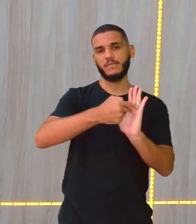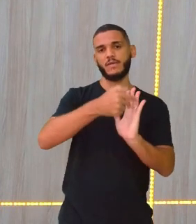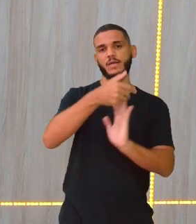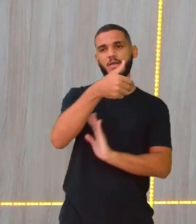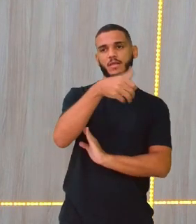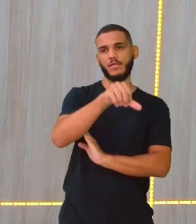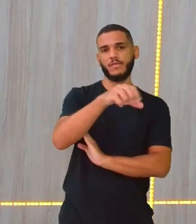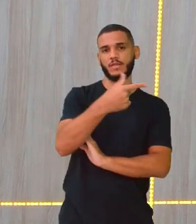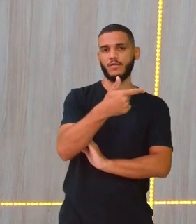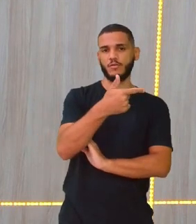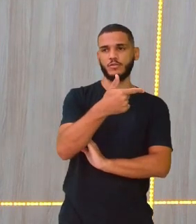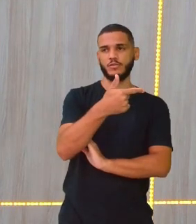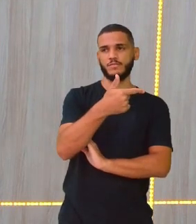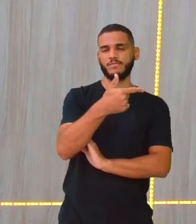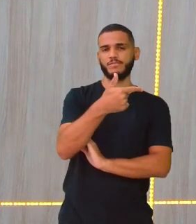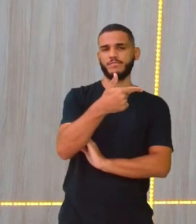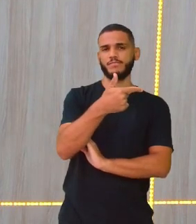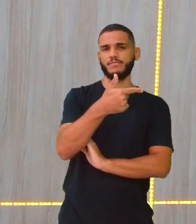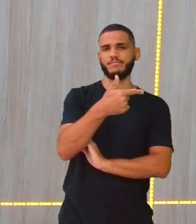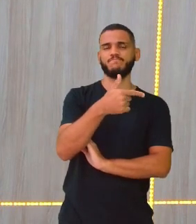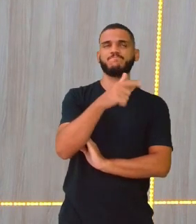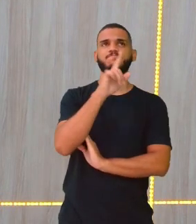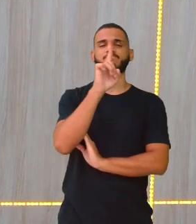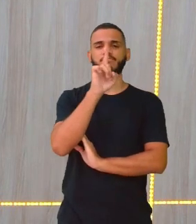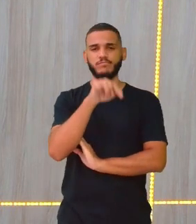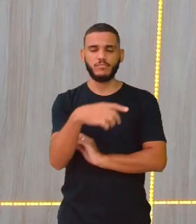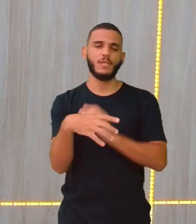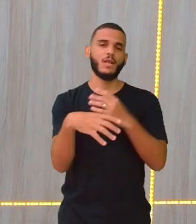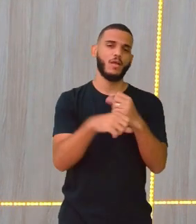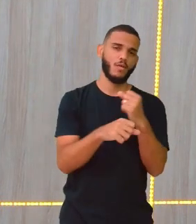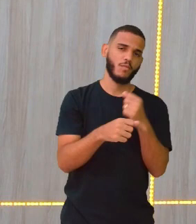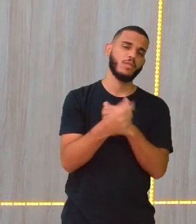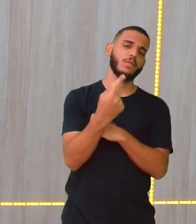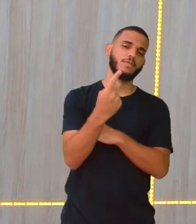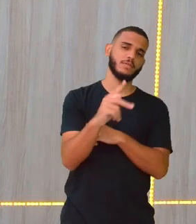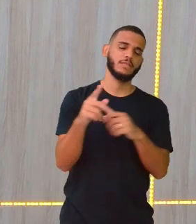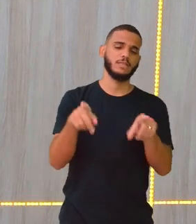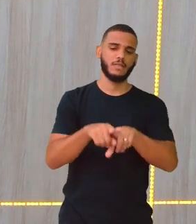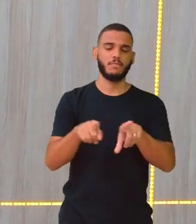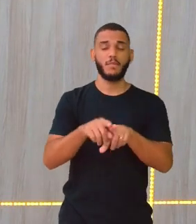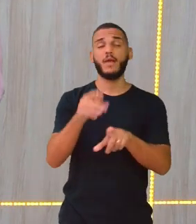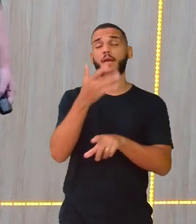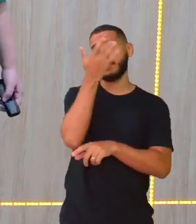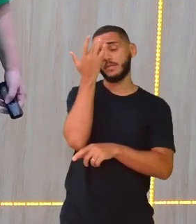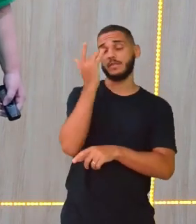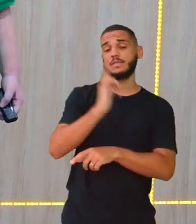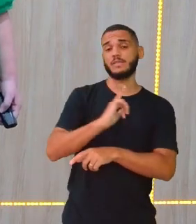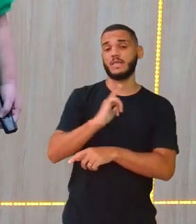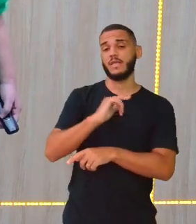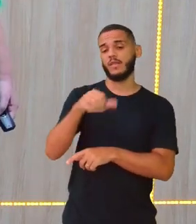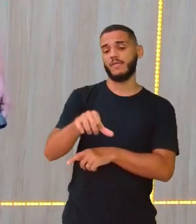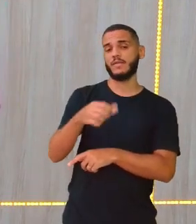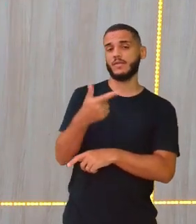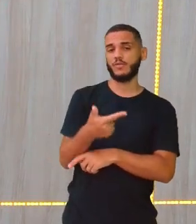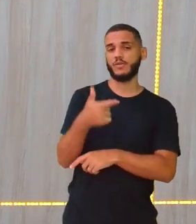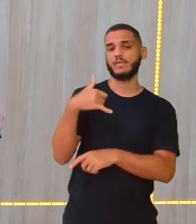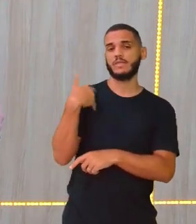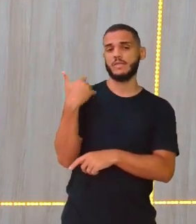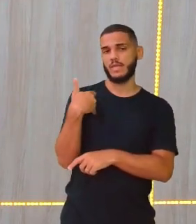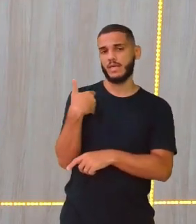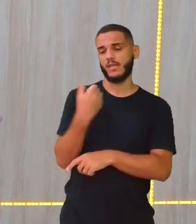Que conta é essa? É aquela mesma conta que você diz assim, se uma pessoa tem 92